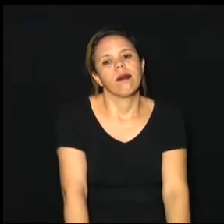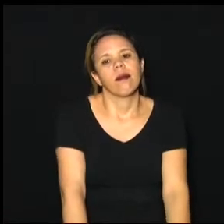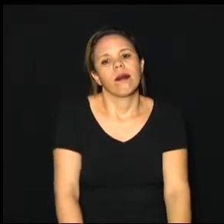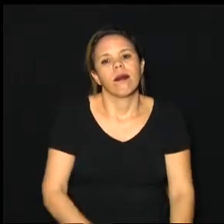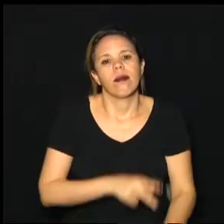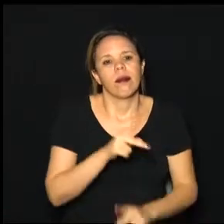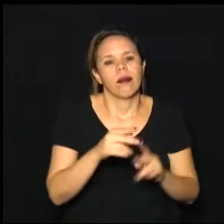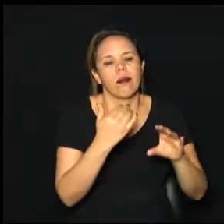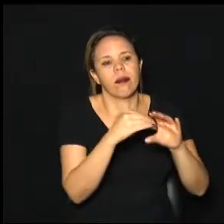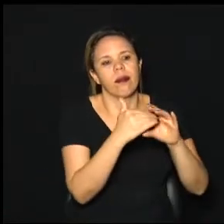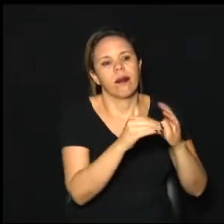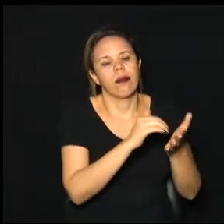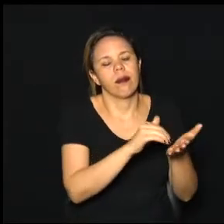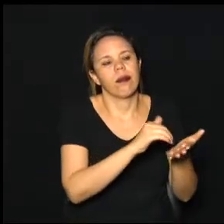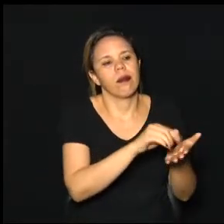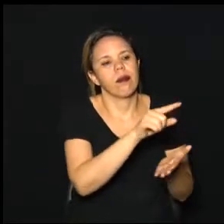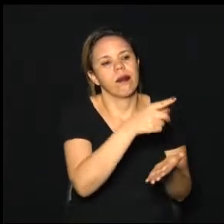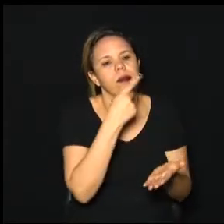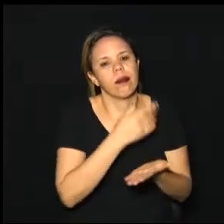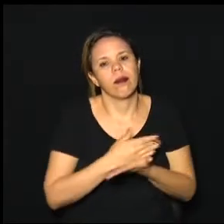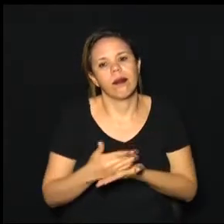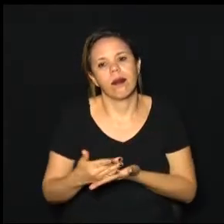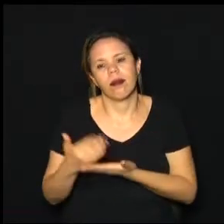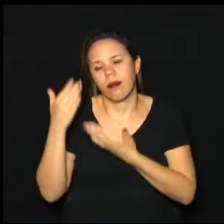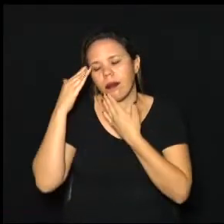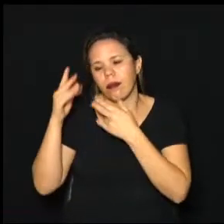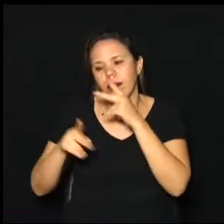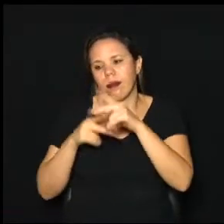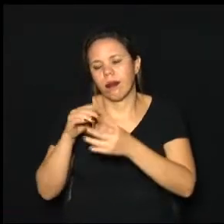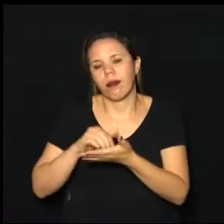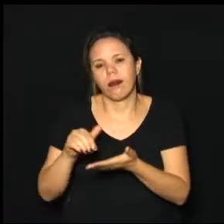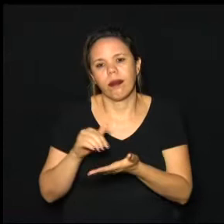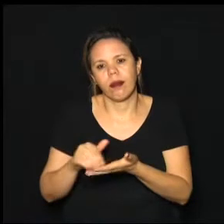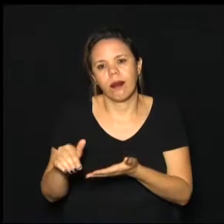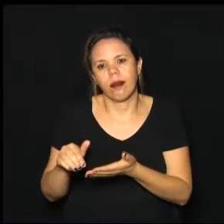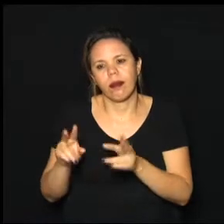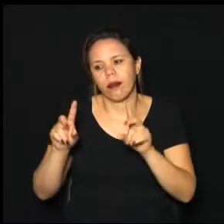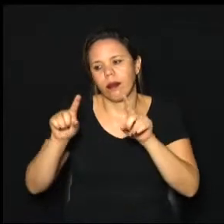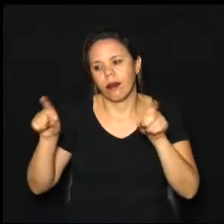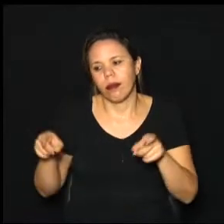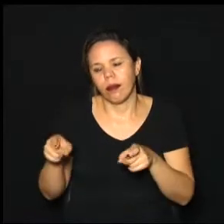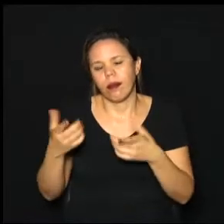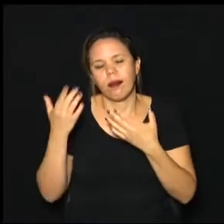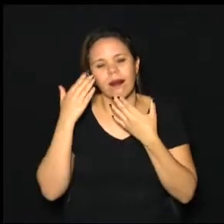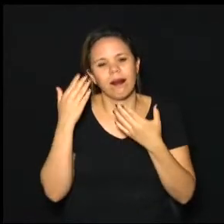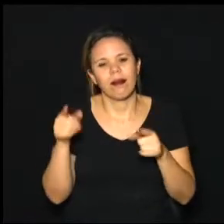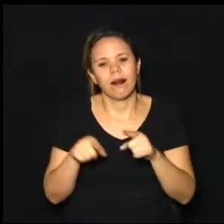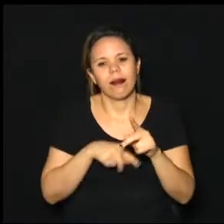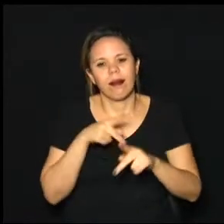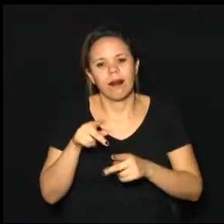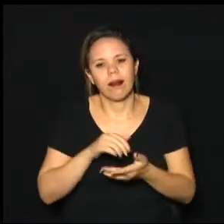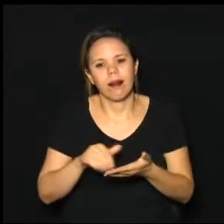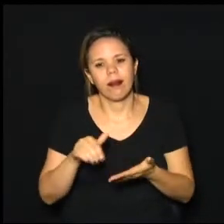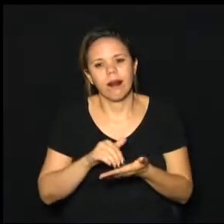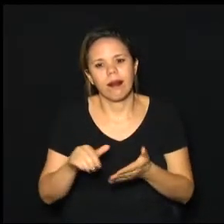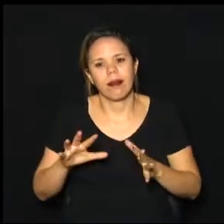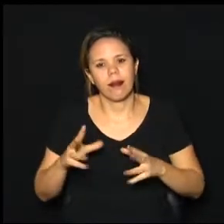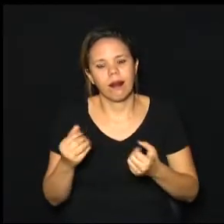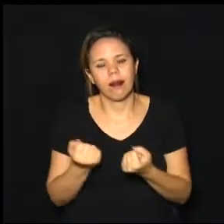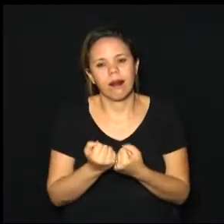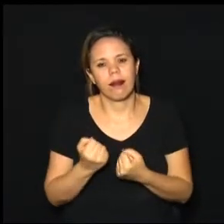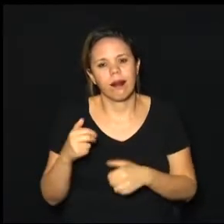no escritório. Aliás, no começo eu não agradeci o pessoal do escritório, então, um parênteses, queria também agradecer o pessoal do escritório por todo o